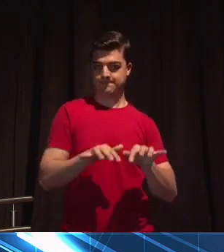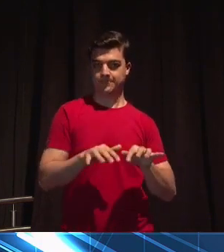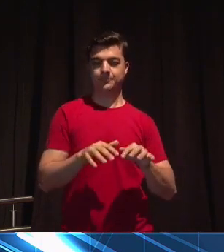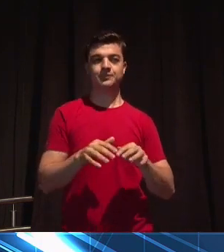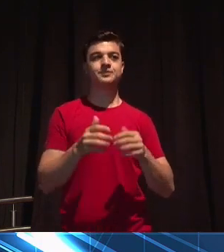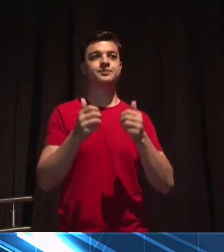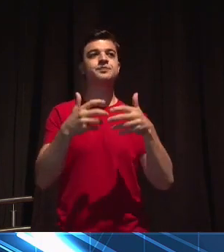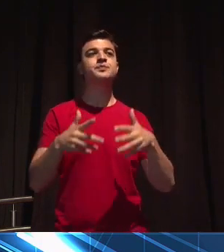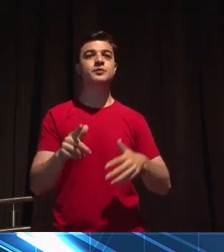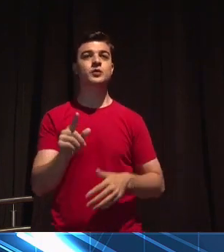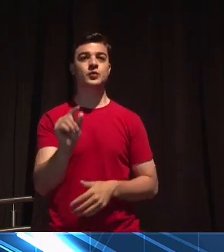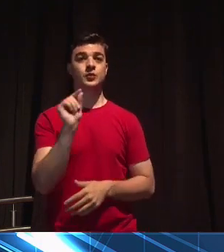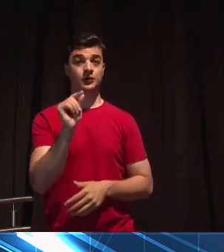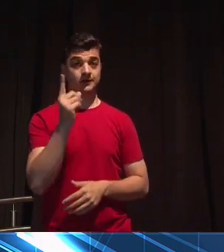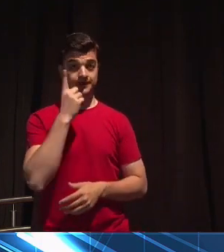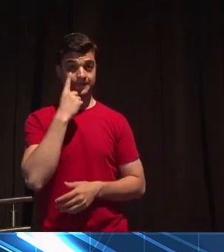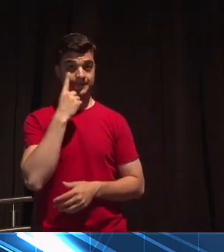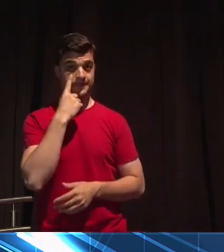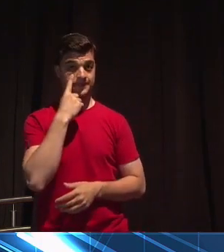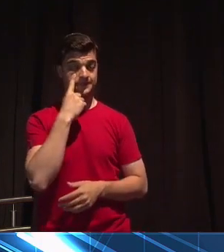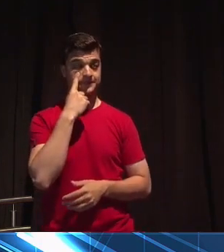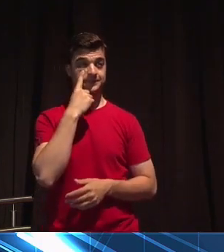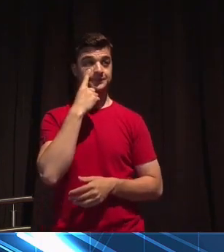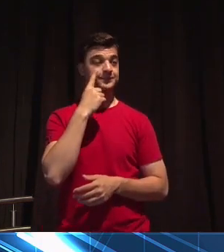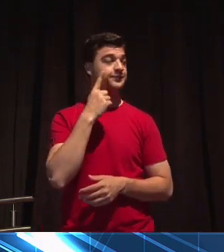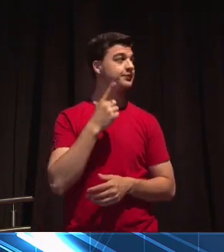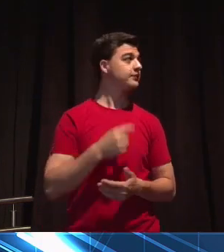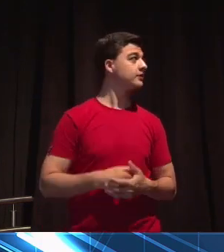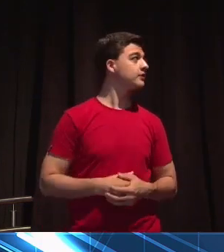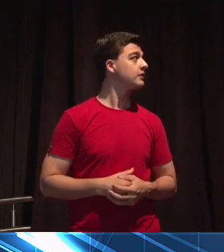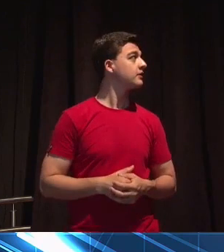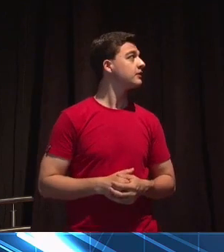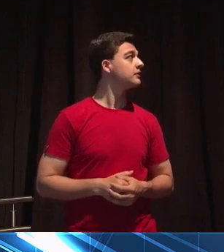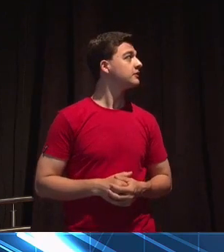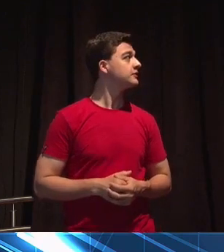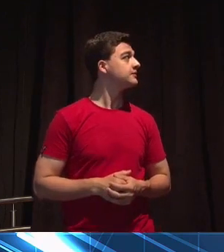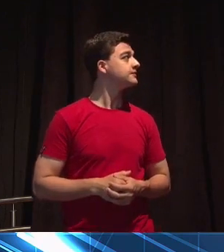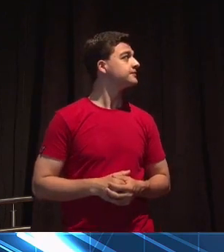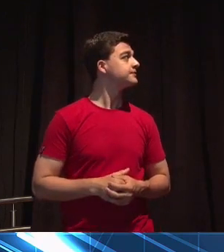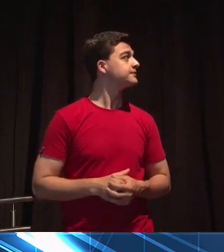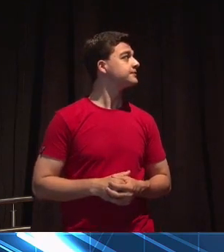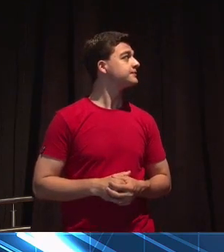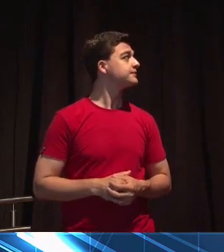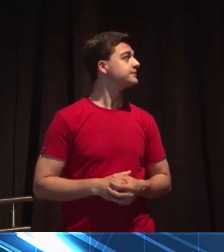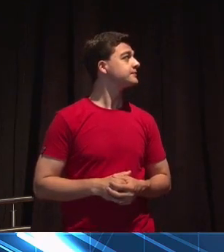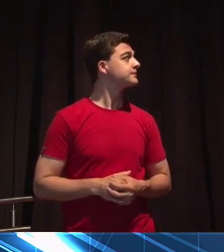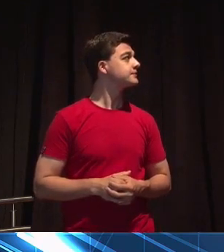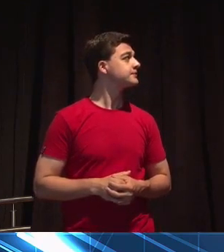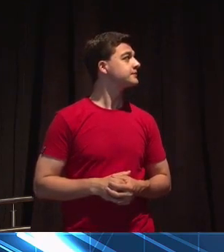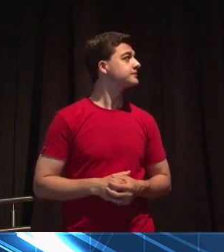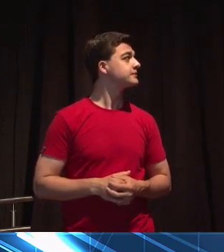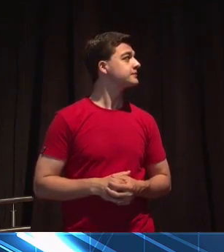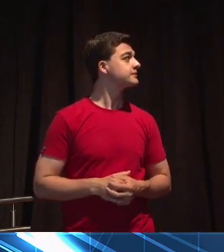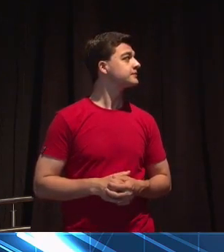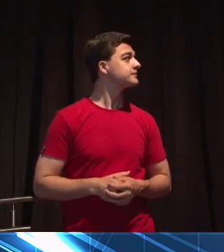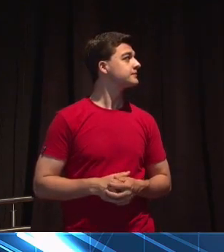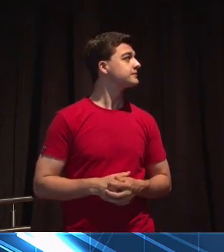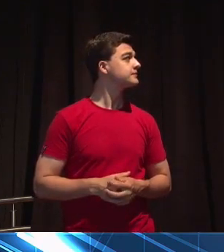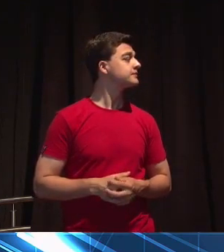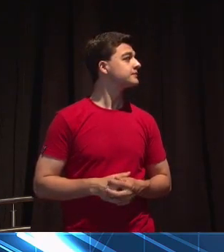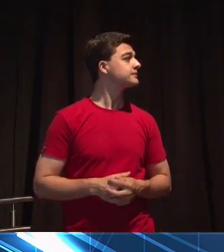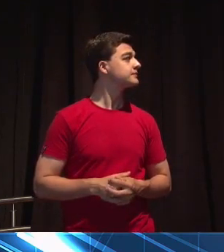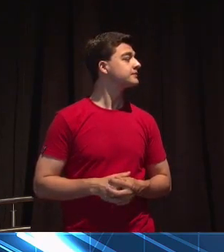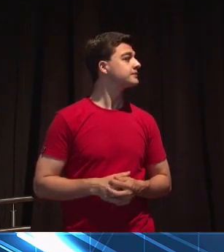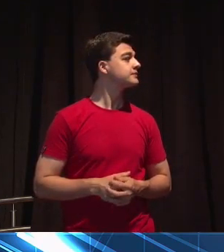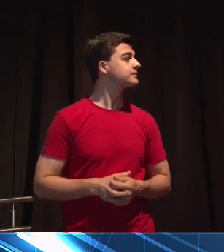os seus impostos dá uma olhada nesse trecho da mente tem um monte de impostos relacionados com a parte como ali tem a ver